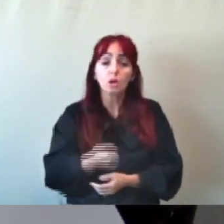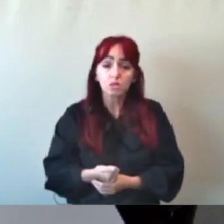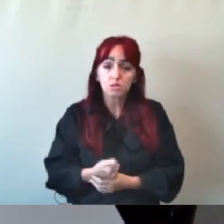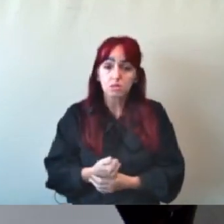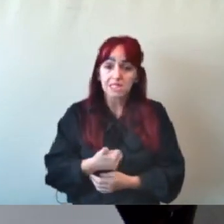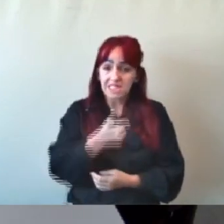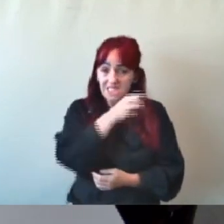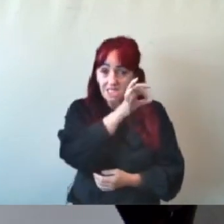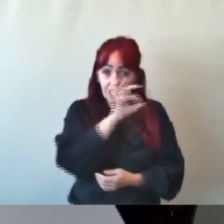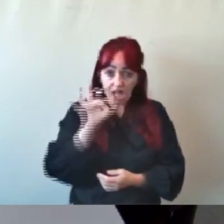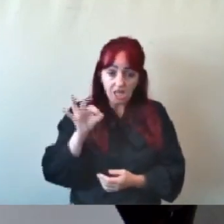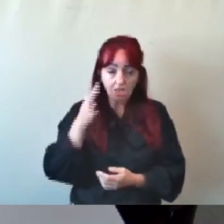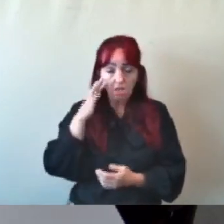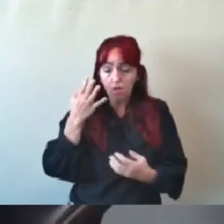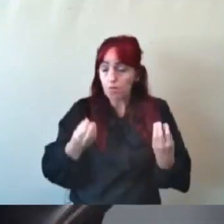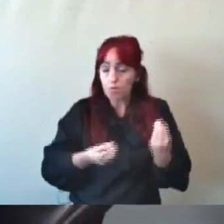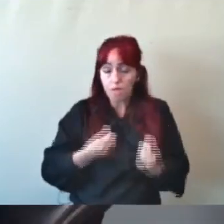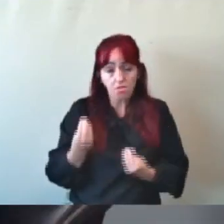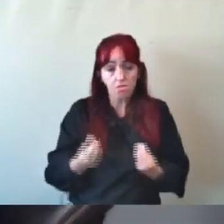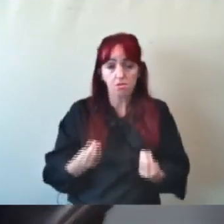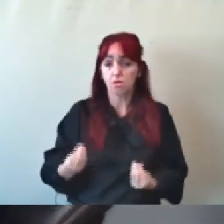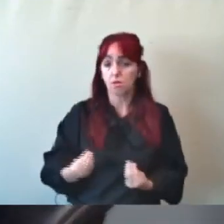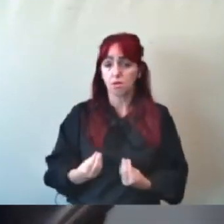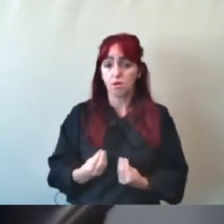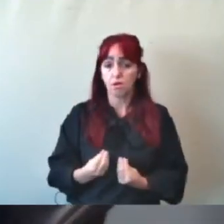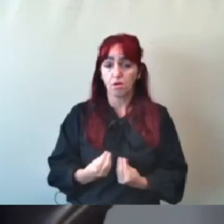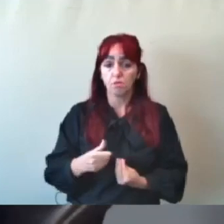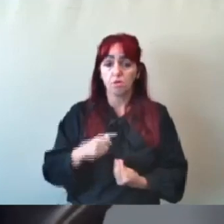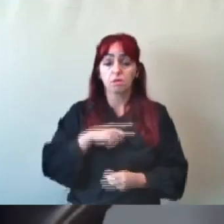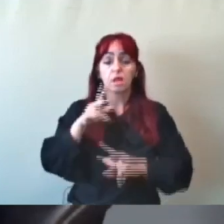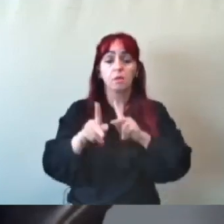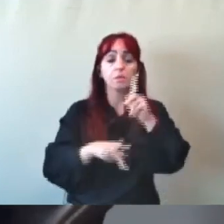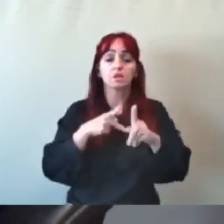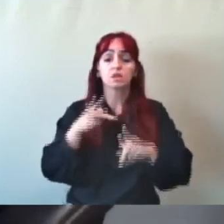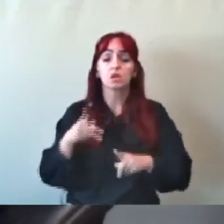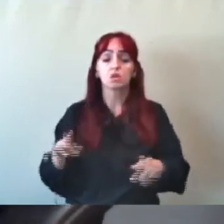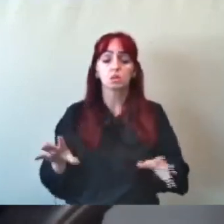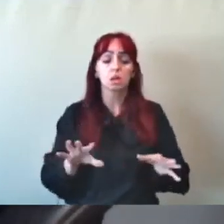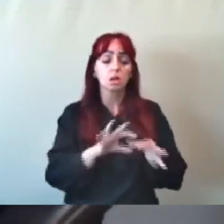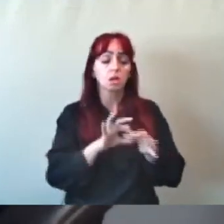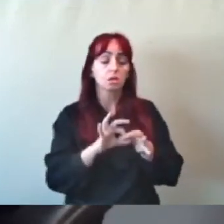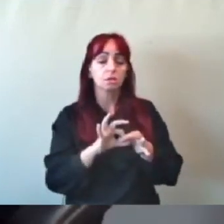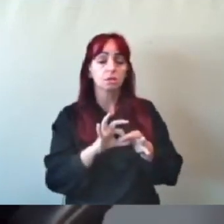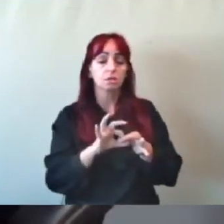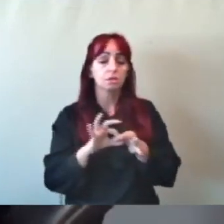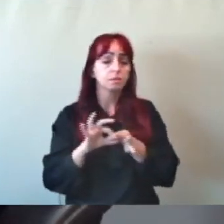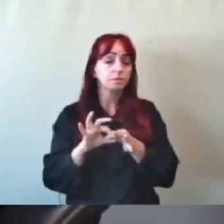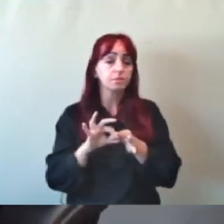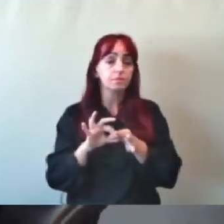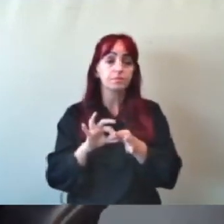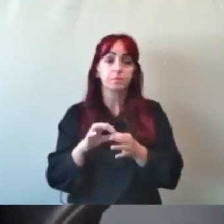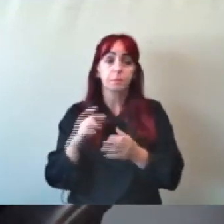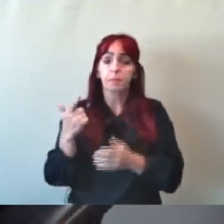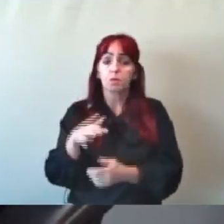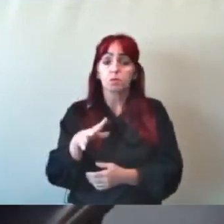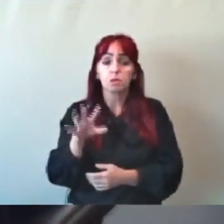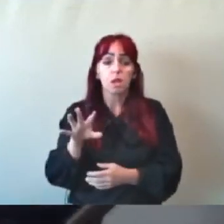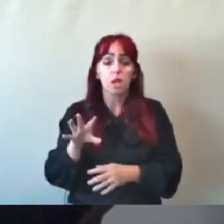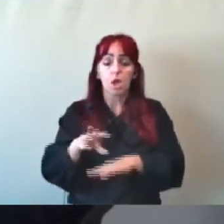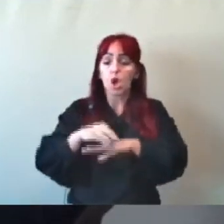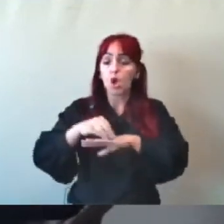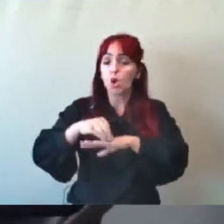raciocina. Alguém está fazendo essa ponte sem ter um conhecimento verídico da